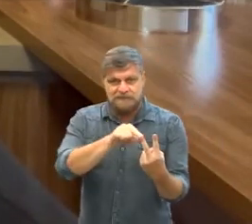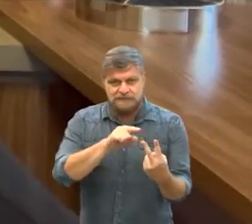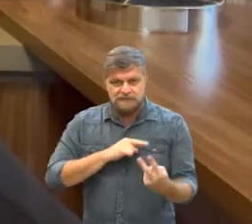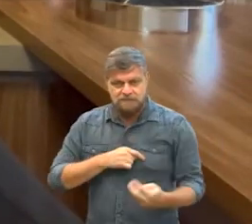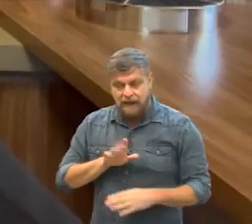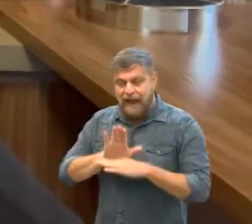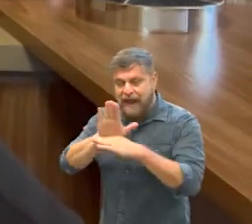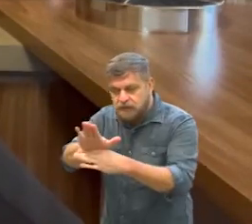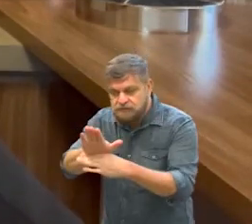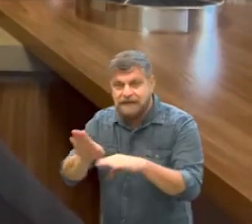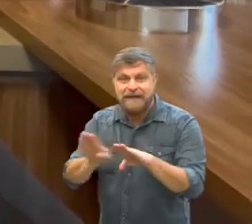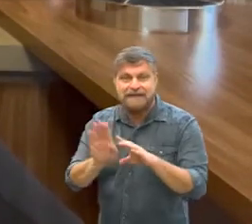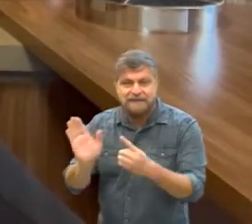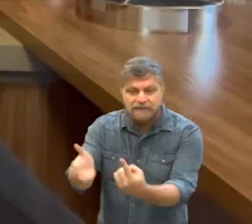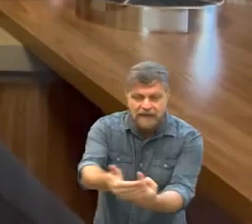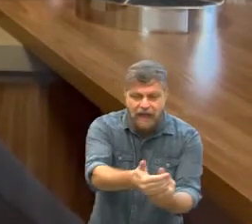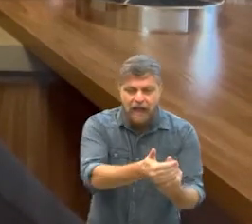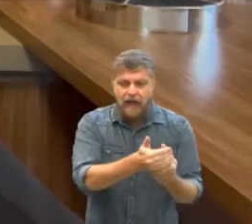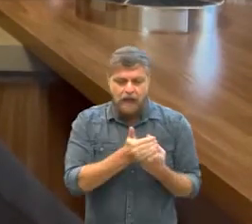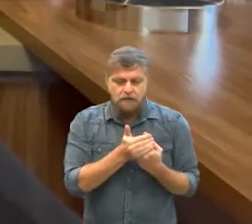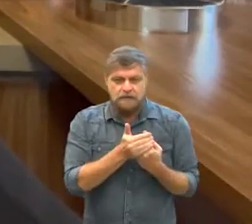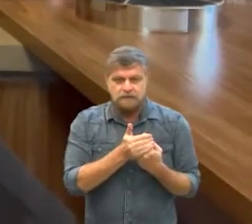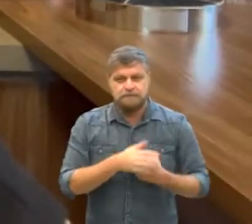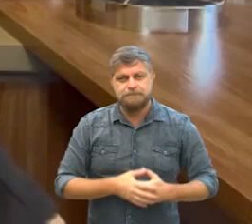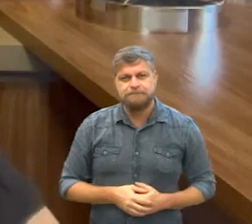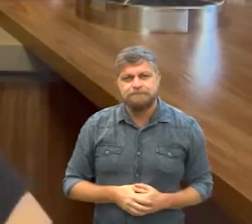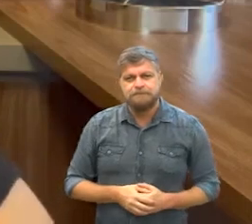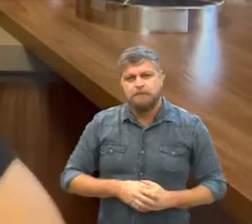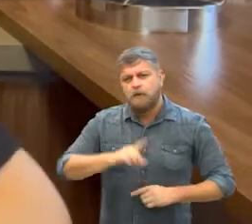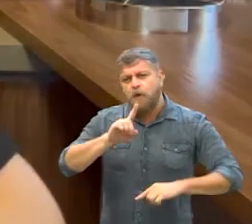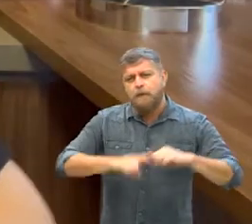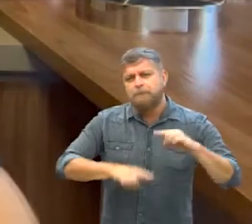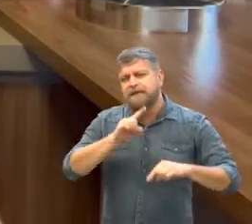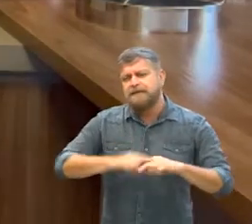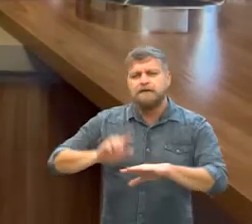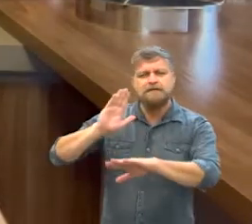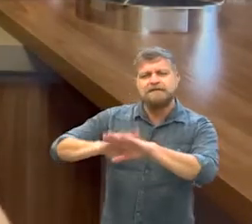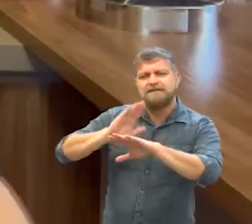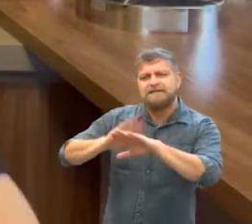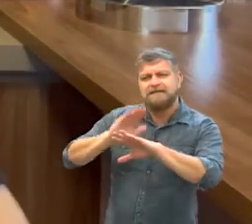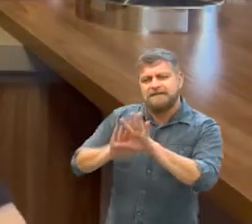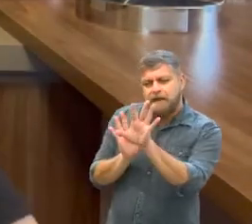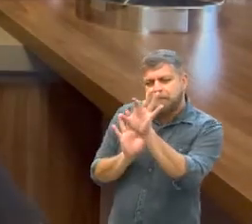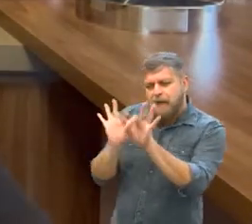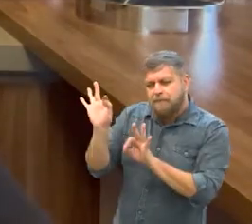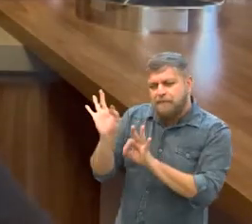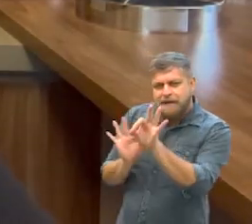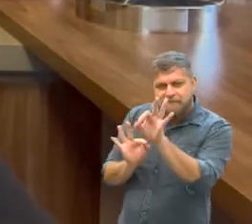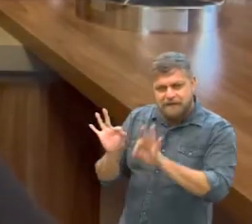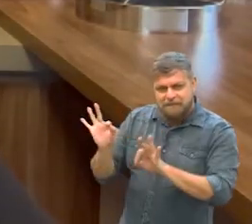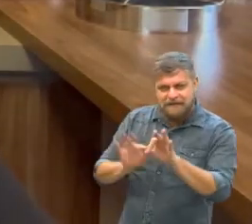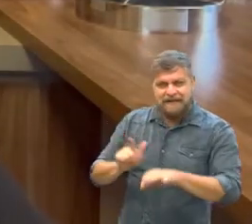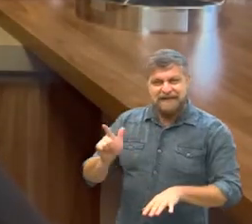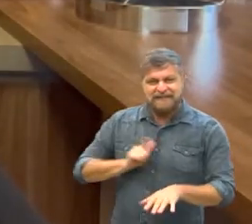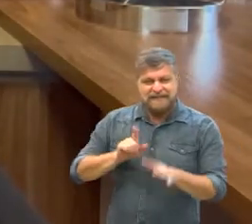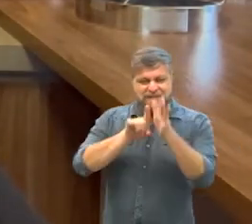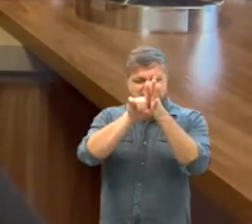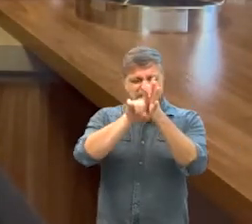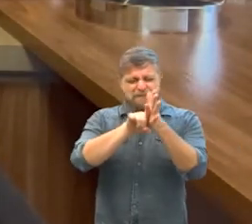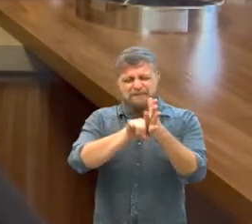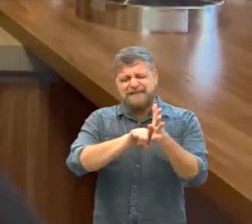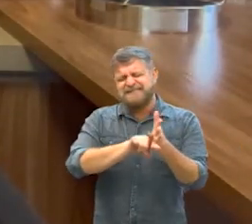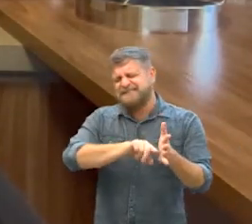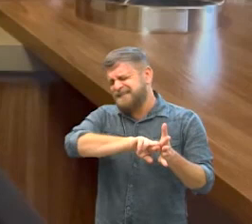essa cartilha, ajudar e acolher essa mulher. Como esse material foi elaborado? Foram vários canais